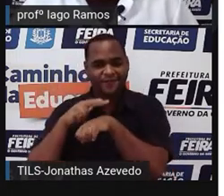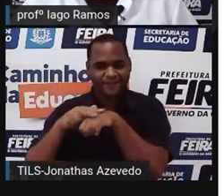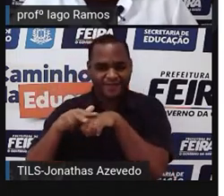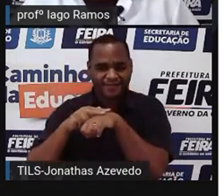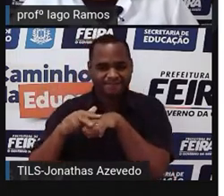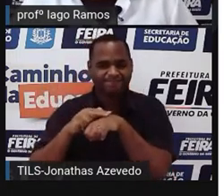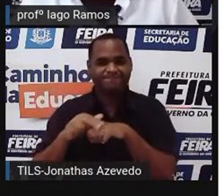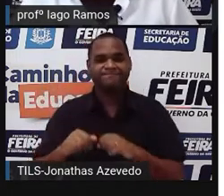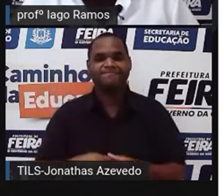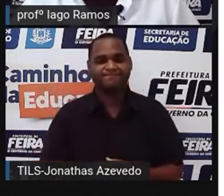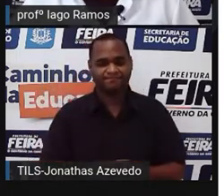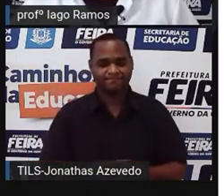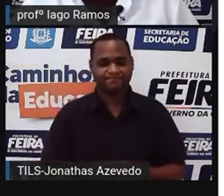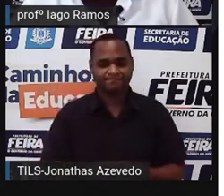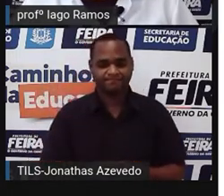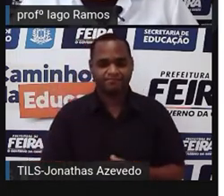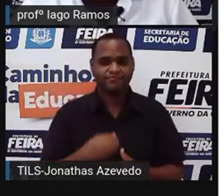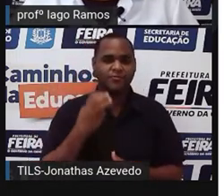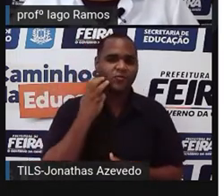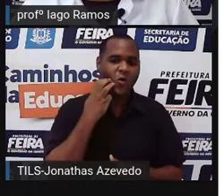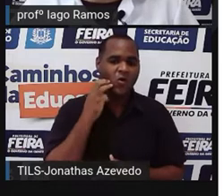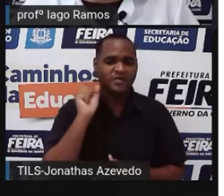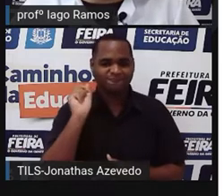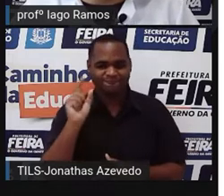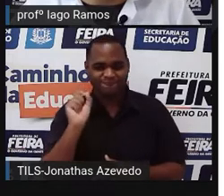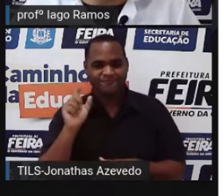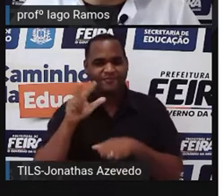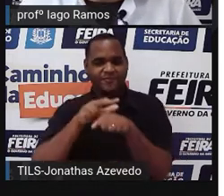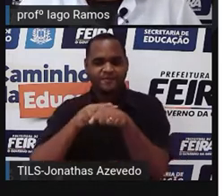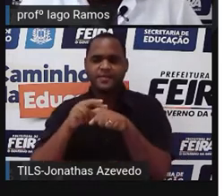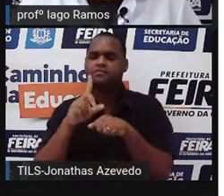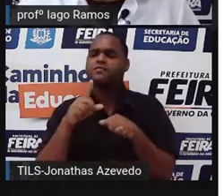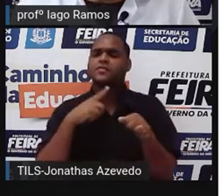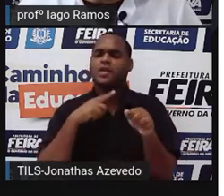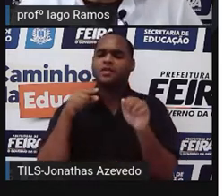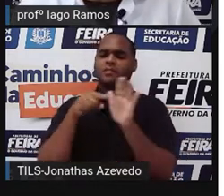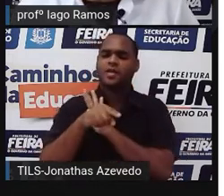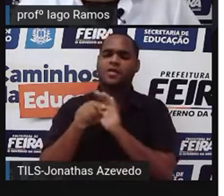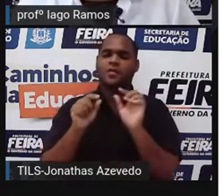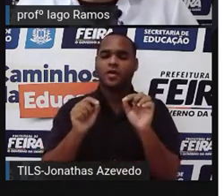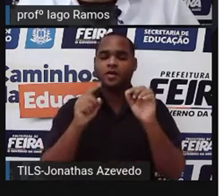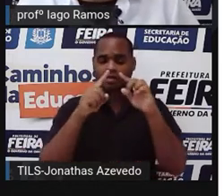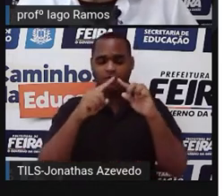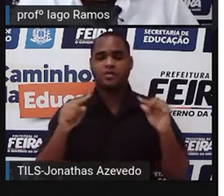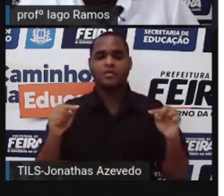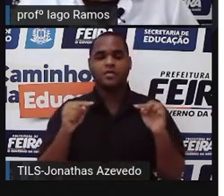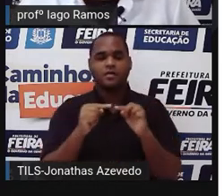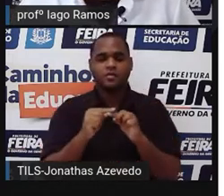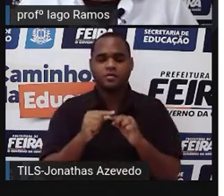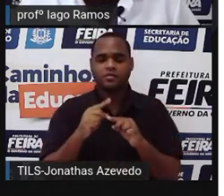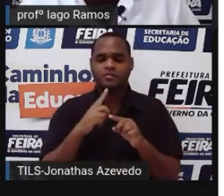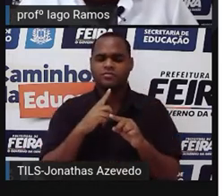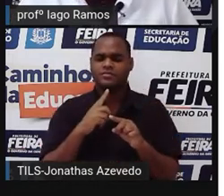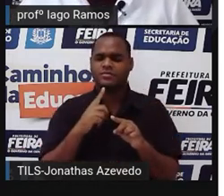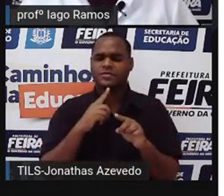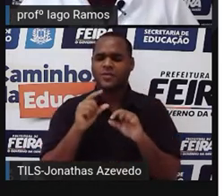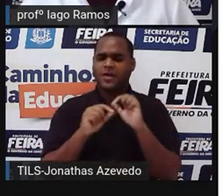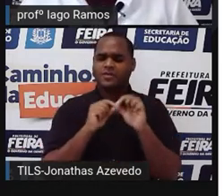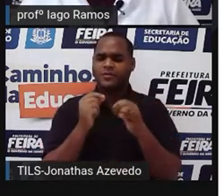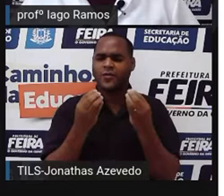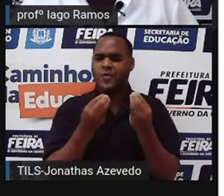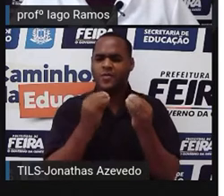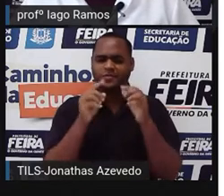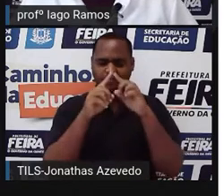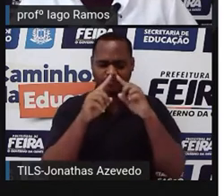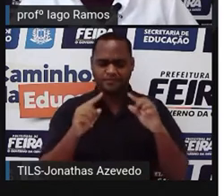verde. E aí, aqui embaixo tem uma perguntinha. Como montar um triângulo com esses